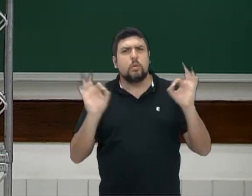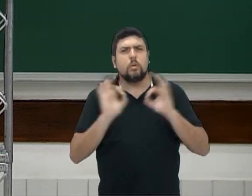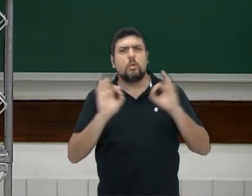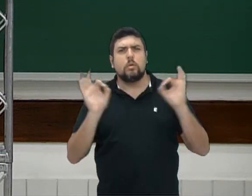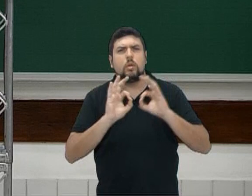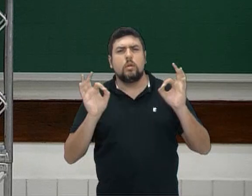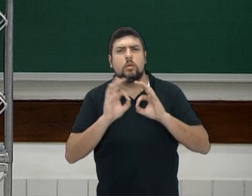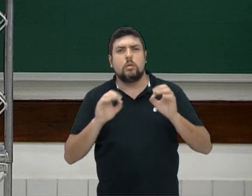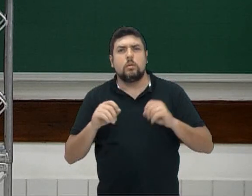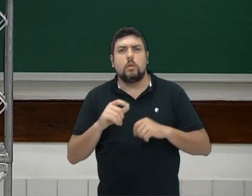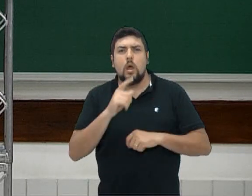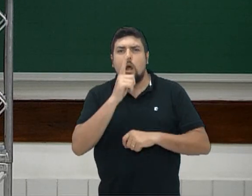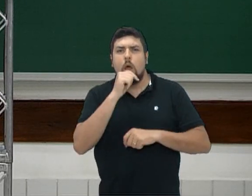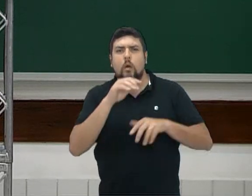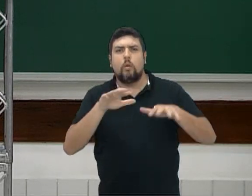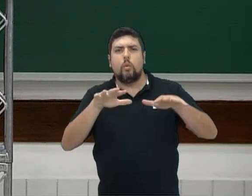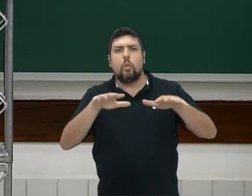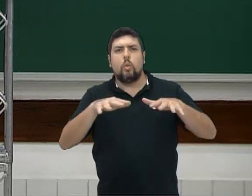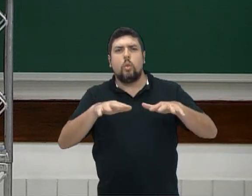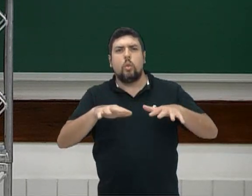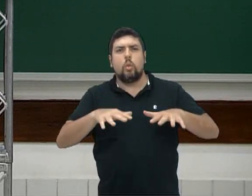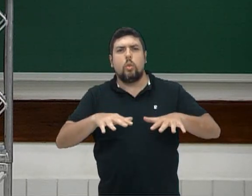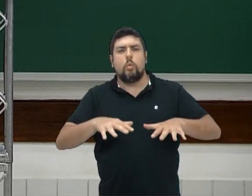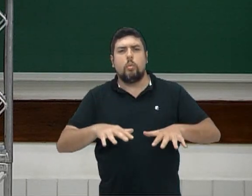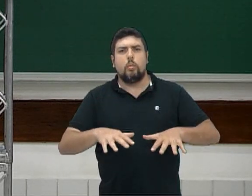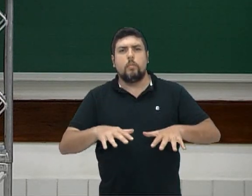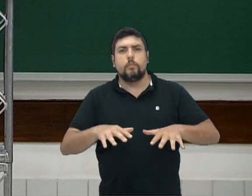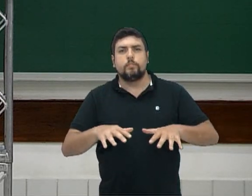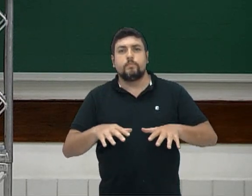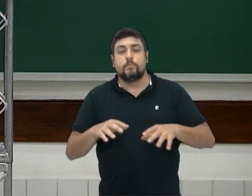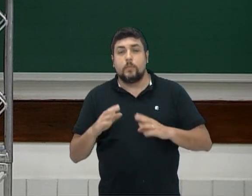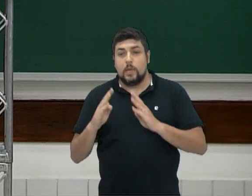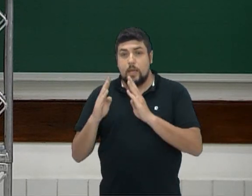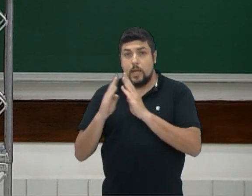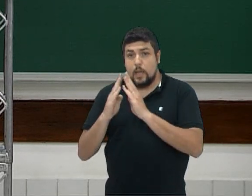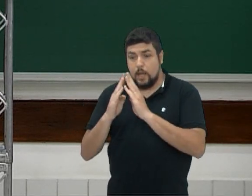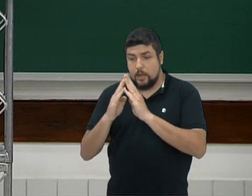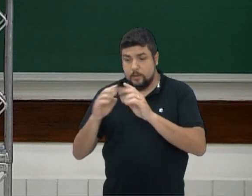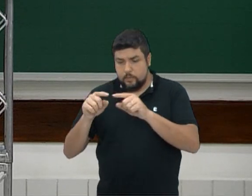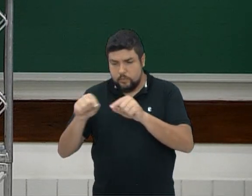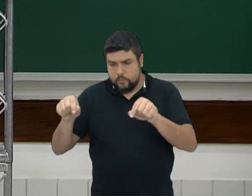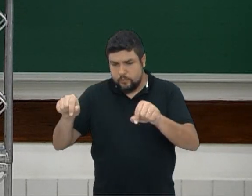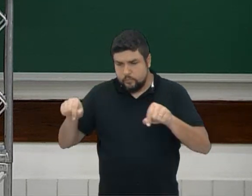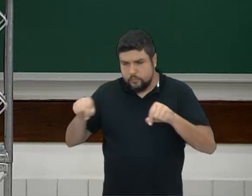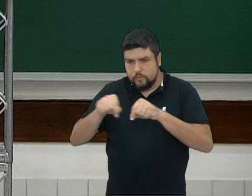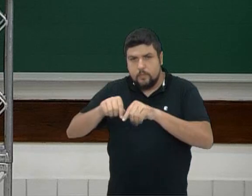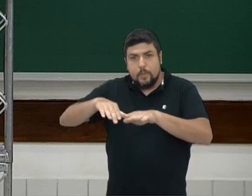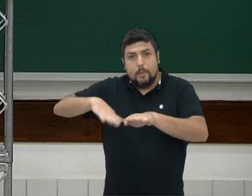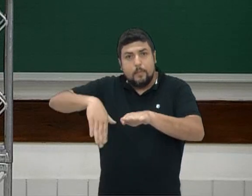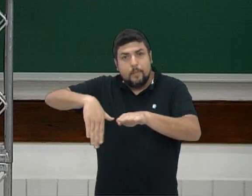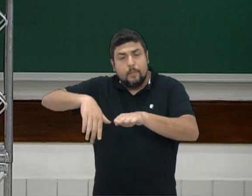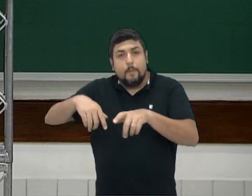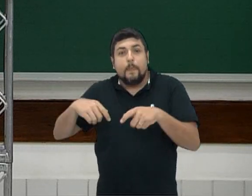Não tinha tanta água, então isso foi necessário. E eles começaram a observar o quê? Que eles poderiam